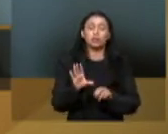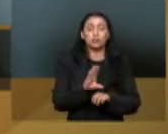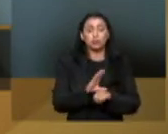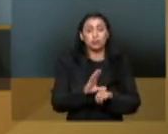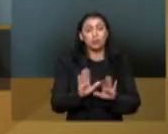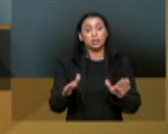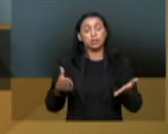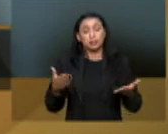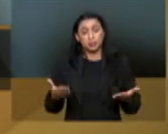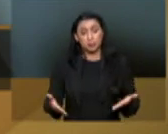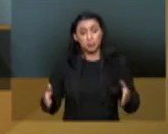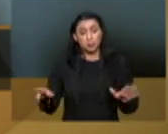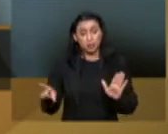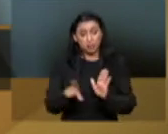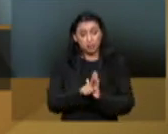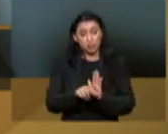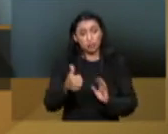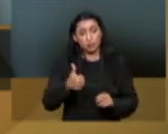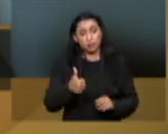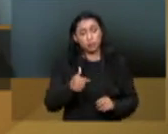9.798, incluído pela Lei